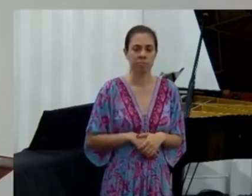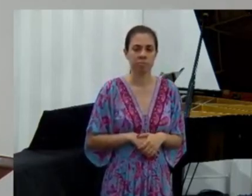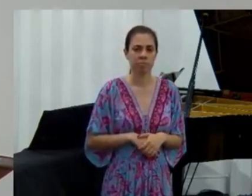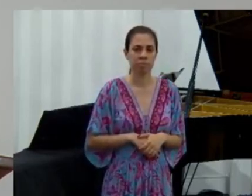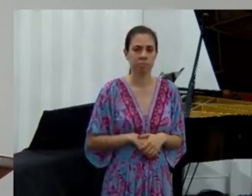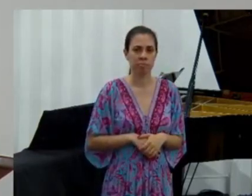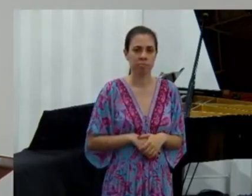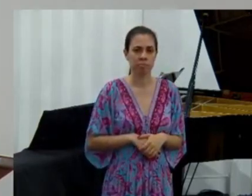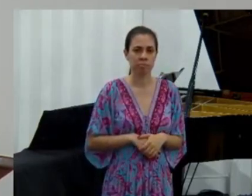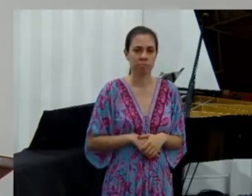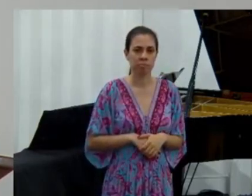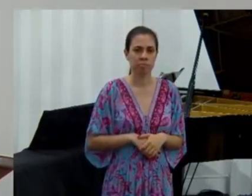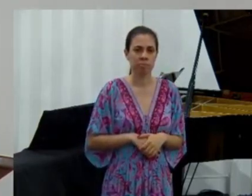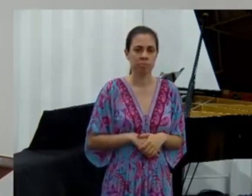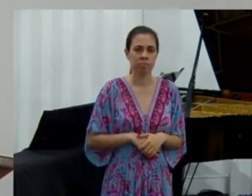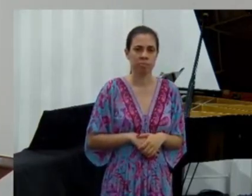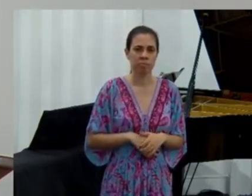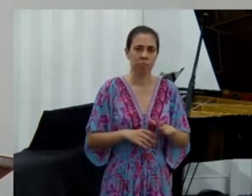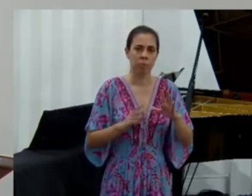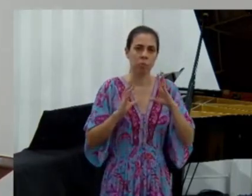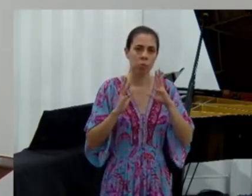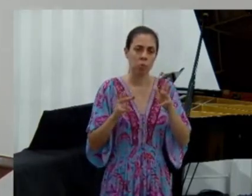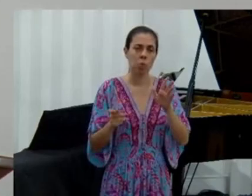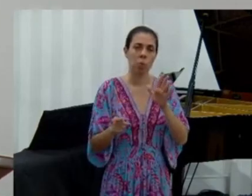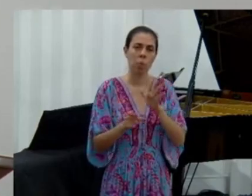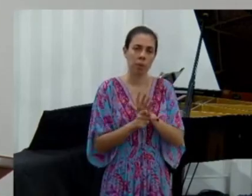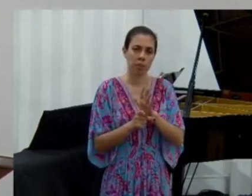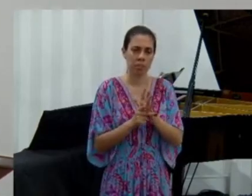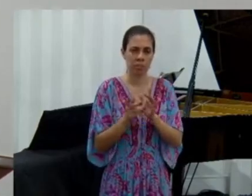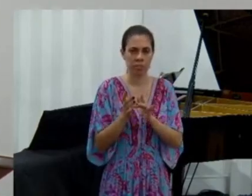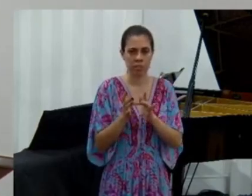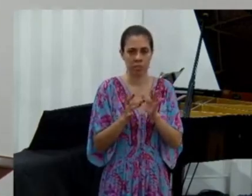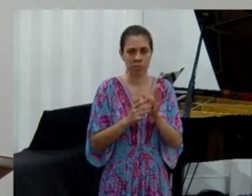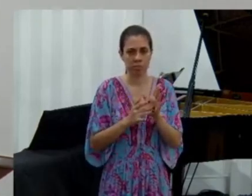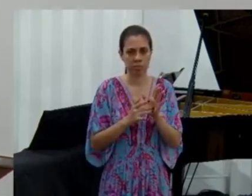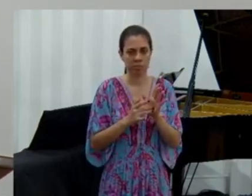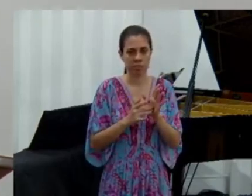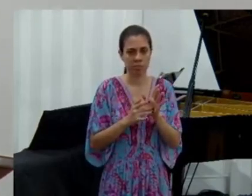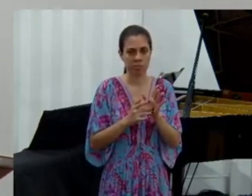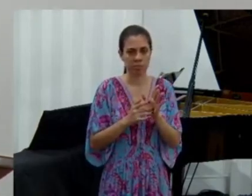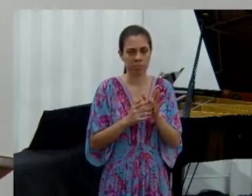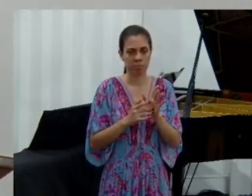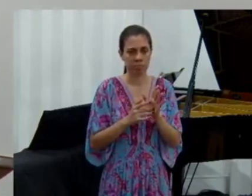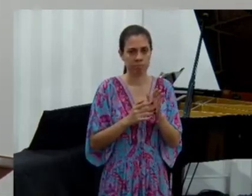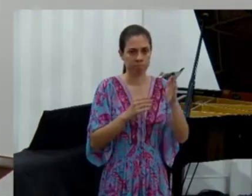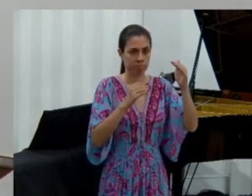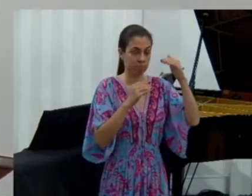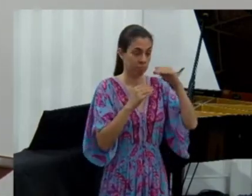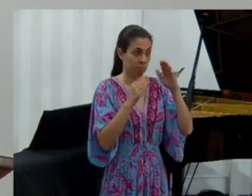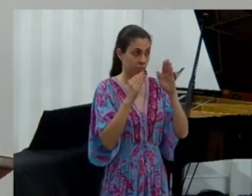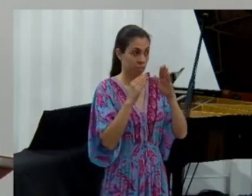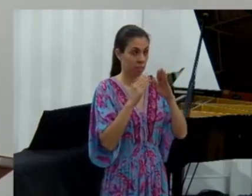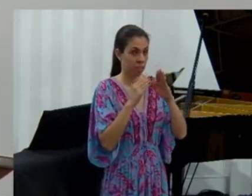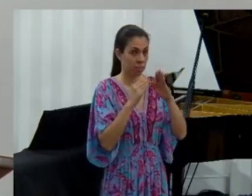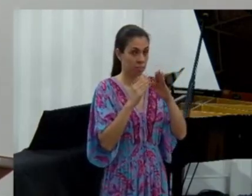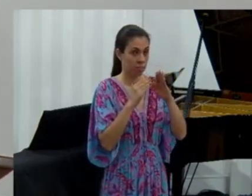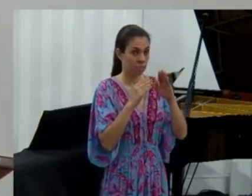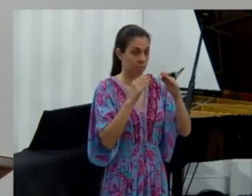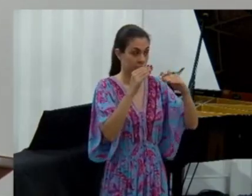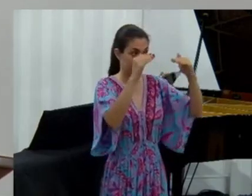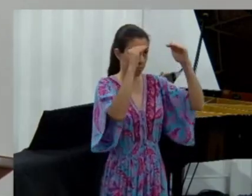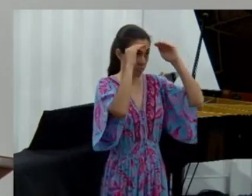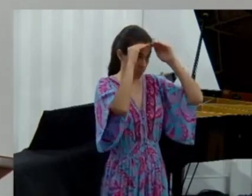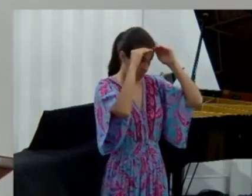isso? Porque tudo é de Cristo Jesus. Nos coloquemos debaixo do senhorio de Cristo. Não